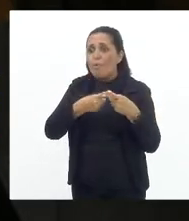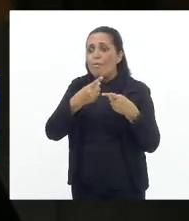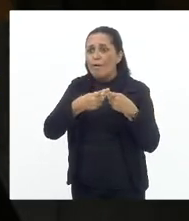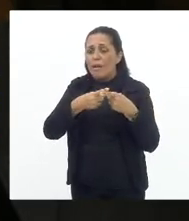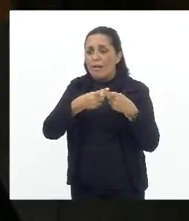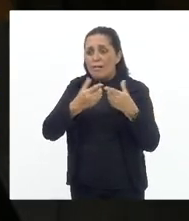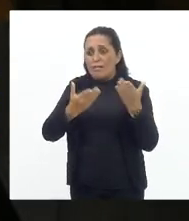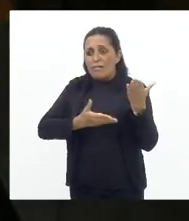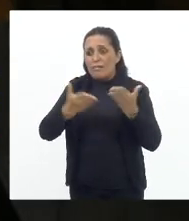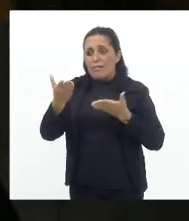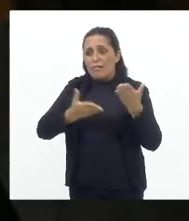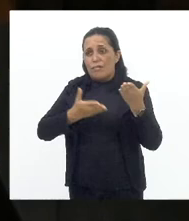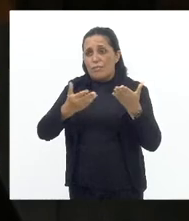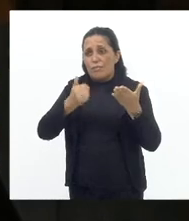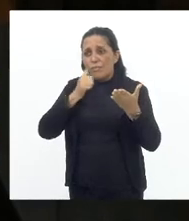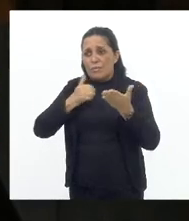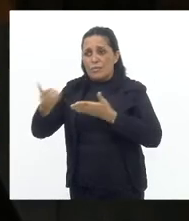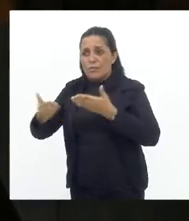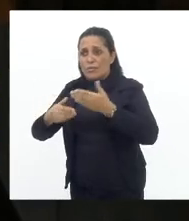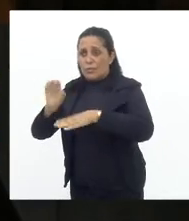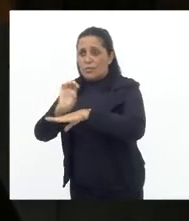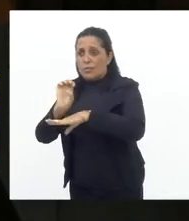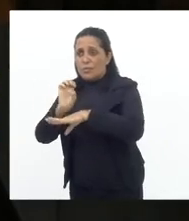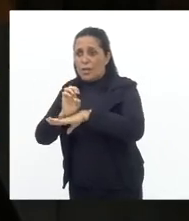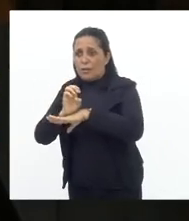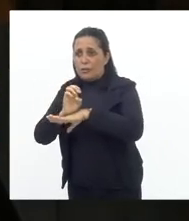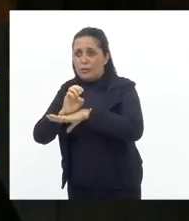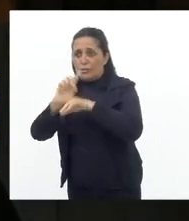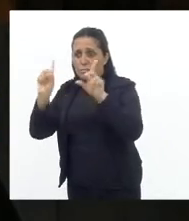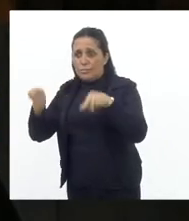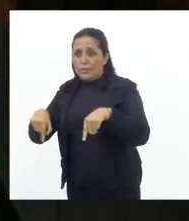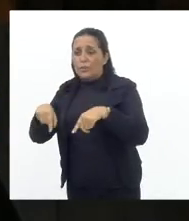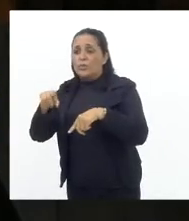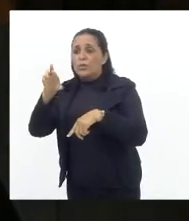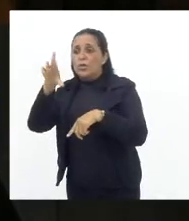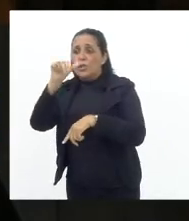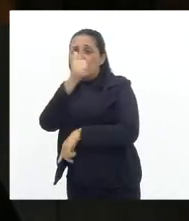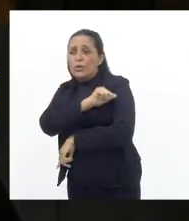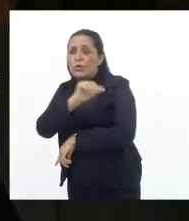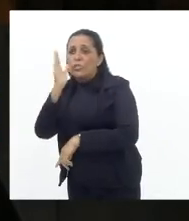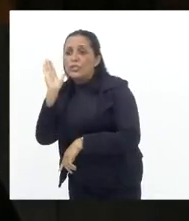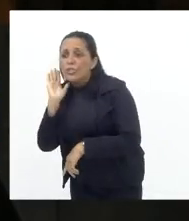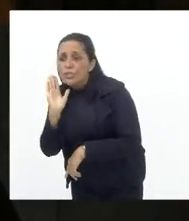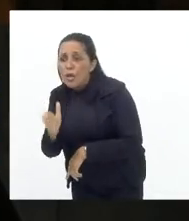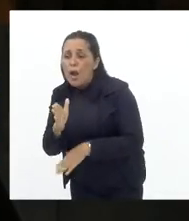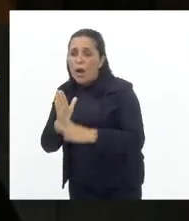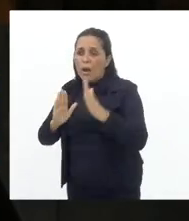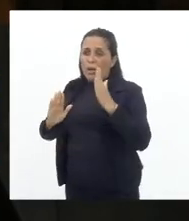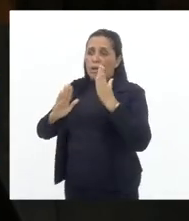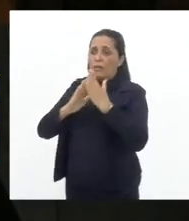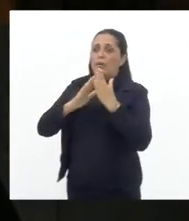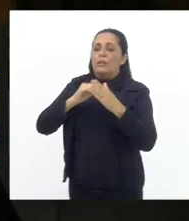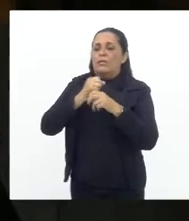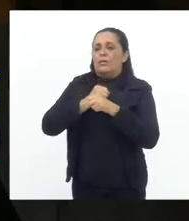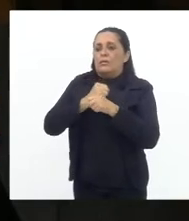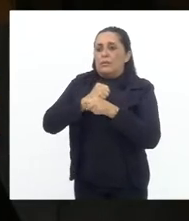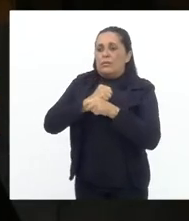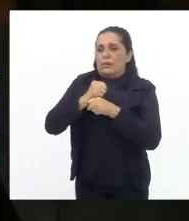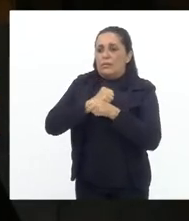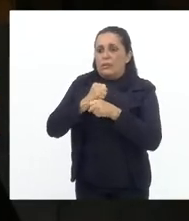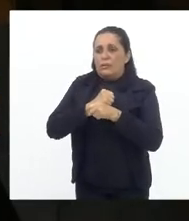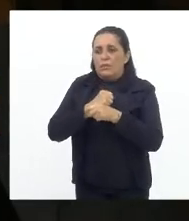dos Servidores das Servidores Públicos do Estado do Rio de Janeiro e já enfrentam que já enfrentam há longos anos